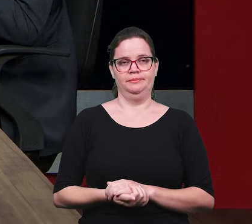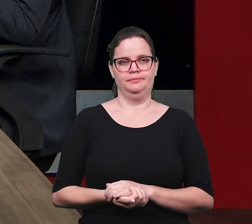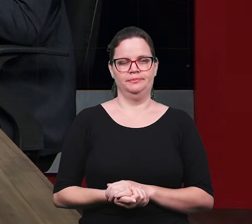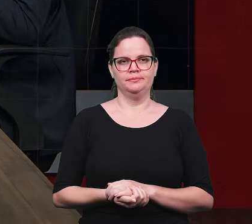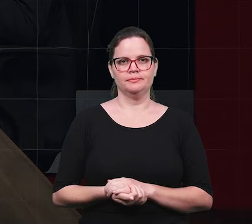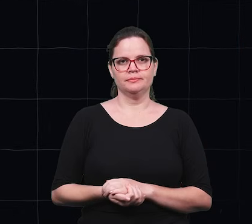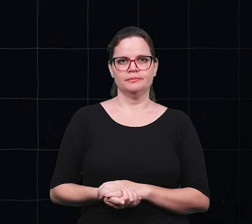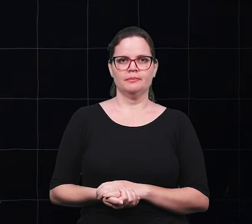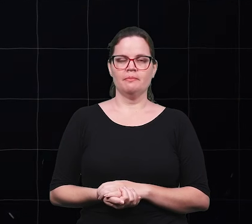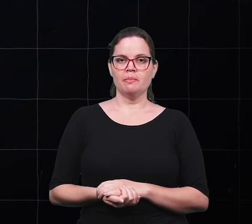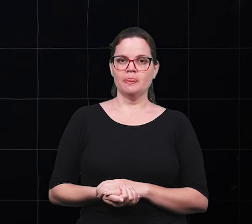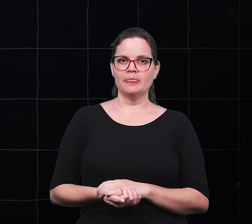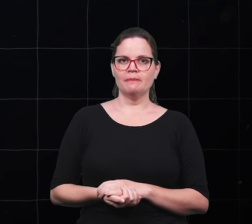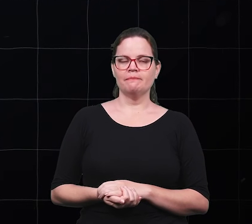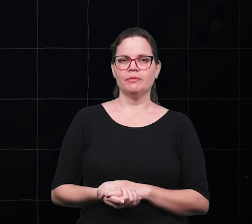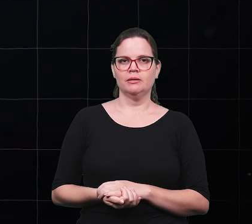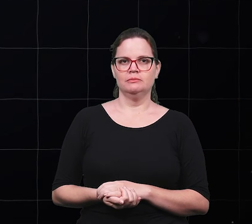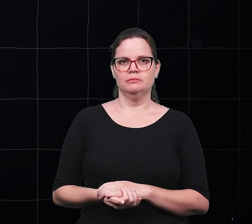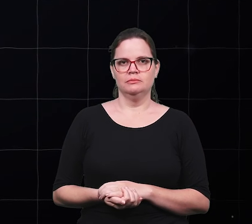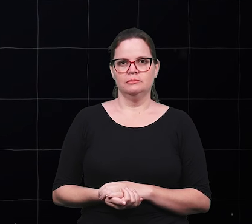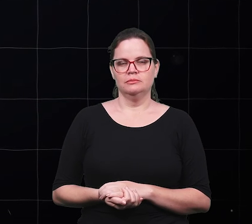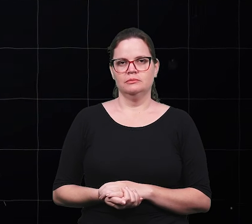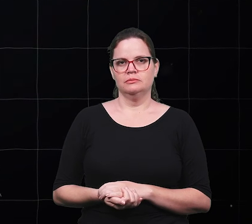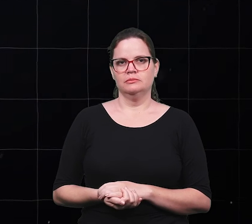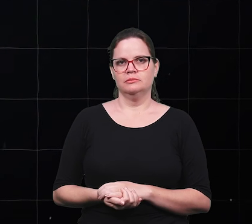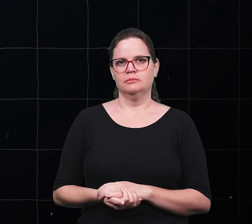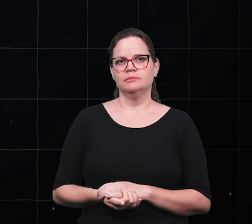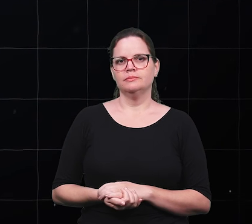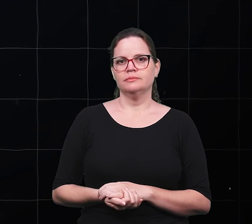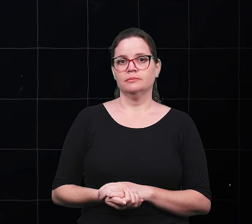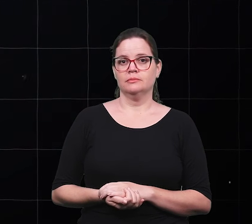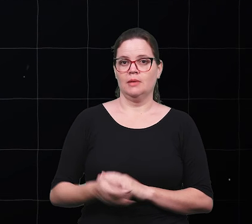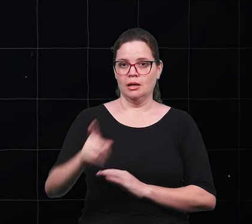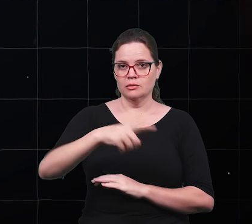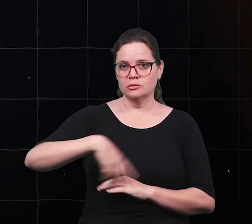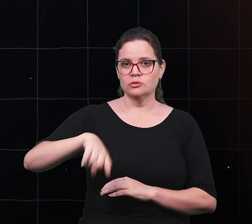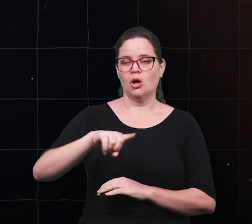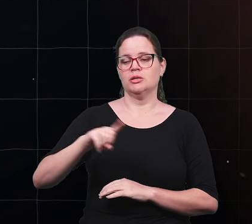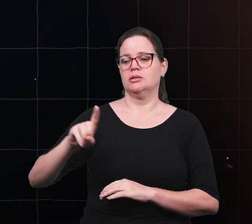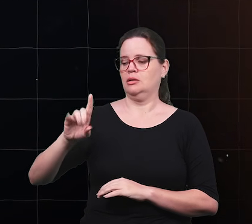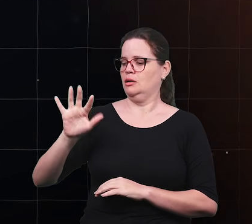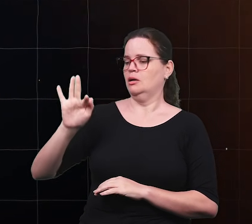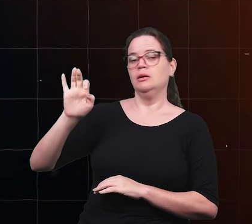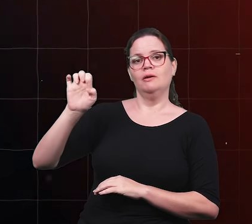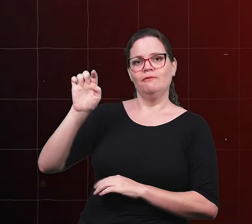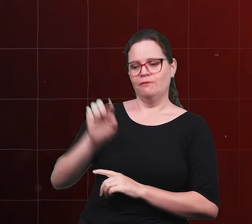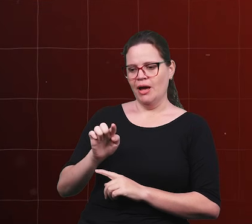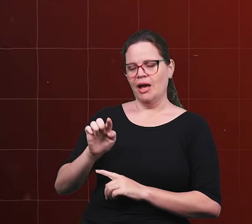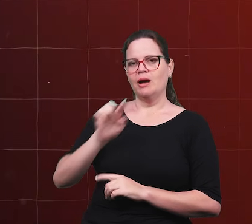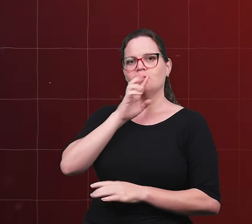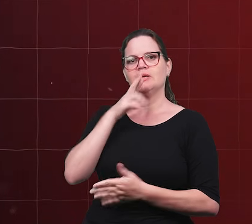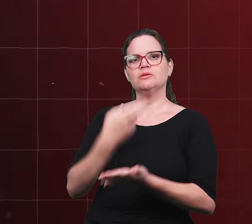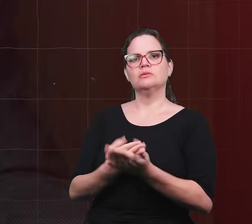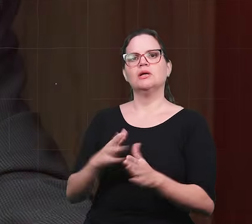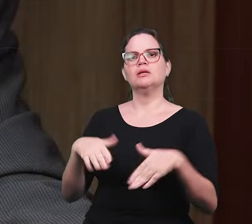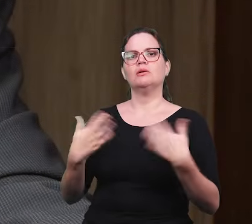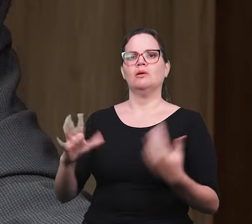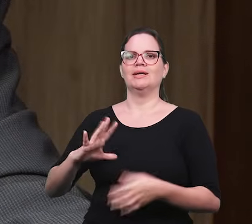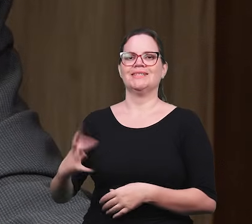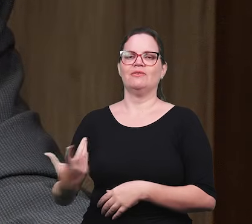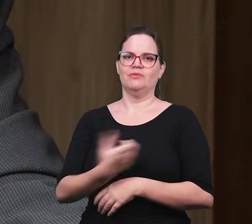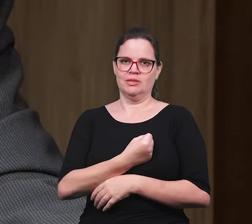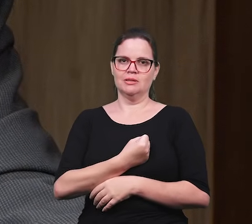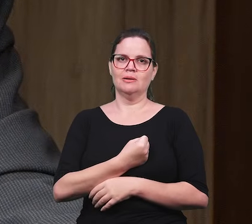complementa dizendo, alcançando o fim da vossa fé, a salvação das almas. Não